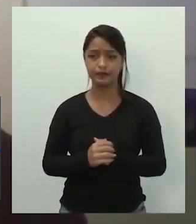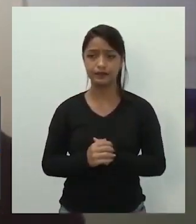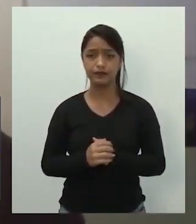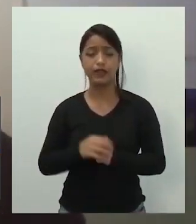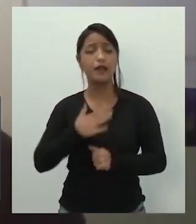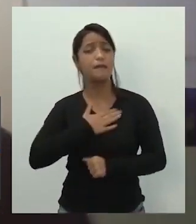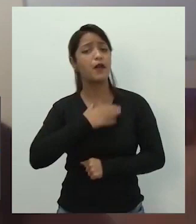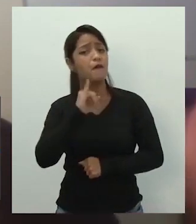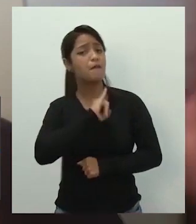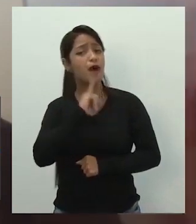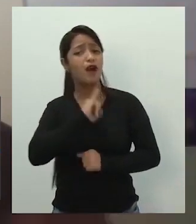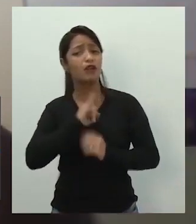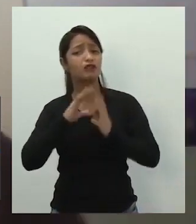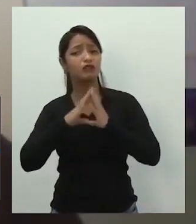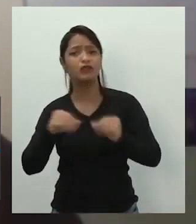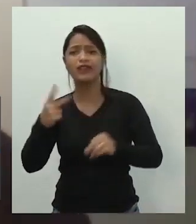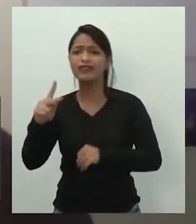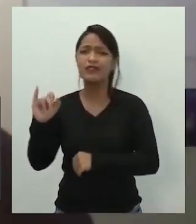de Sergipe.